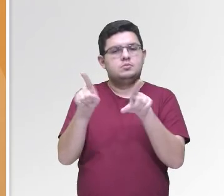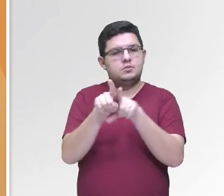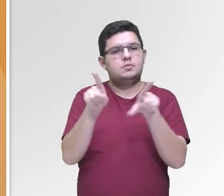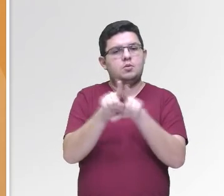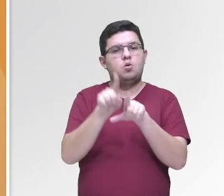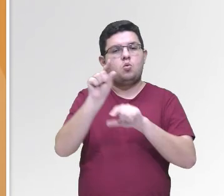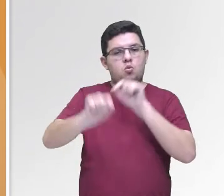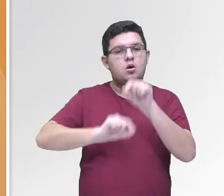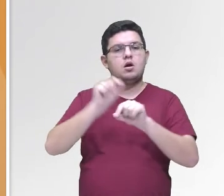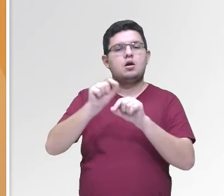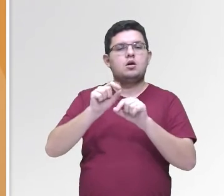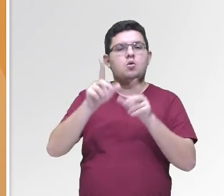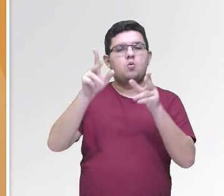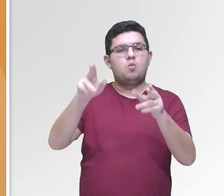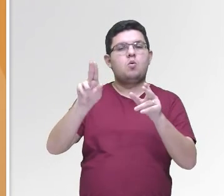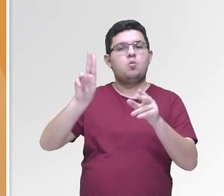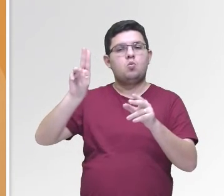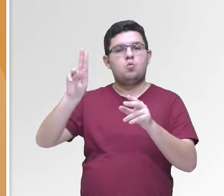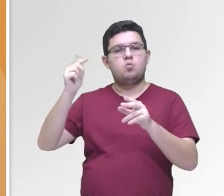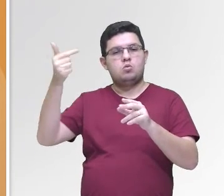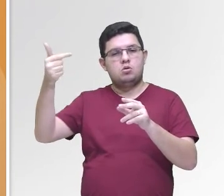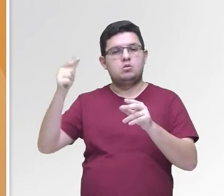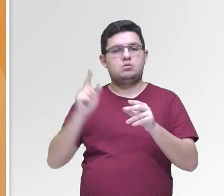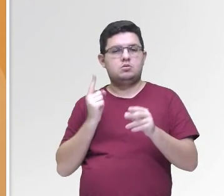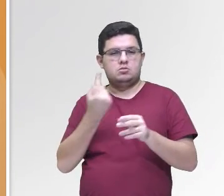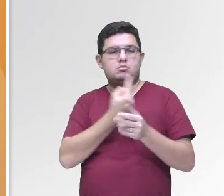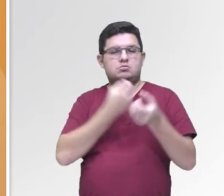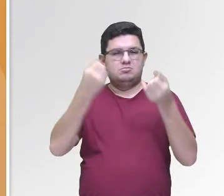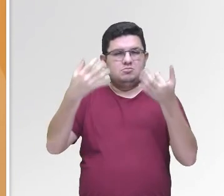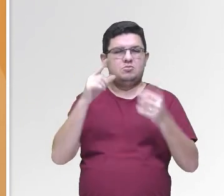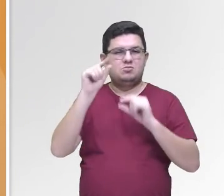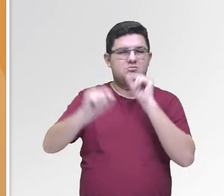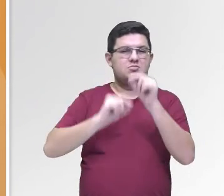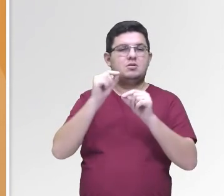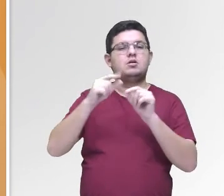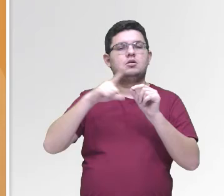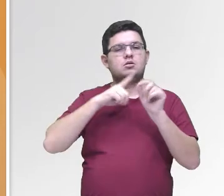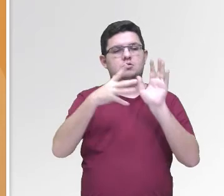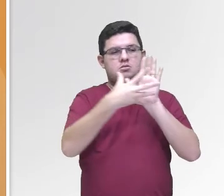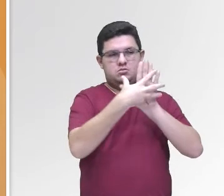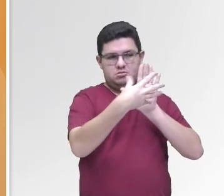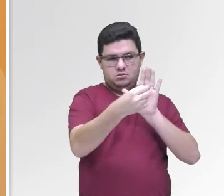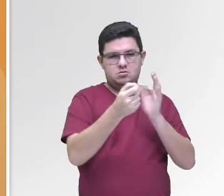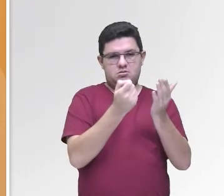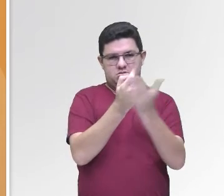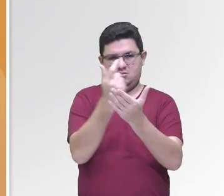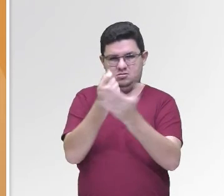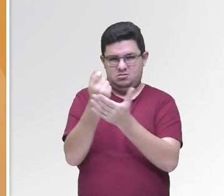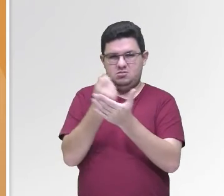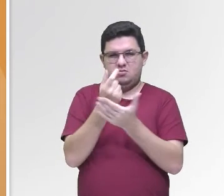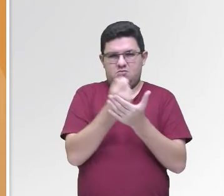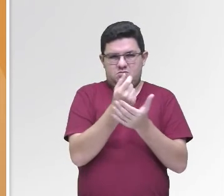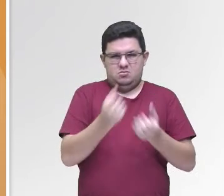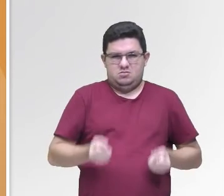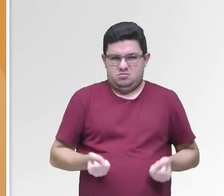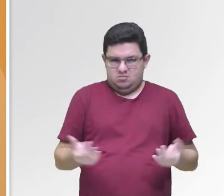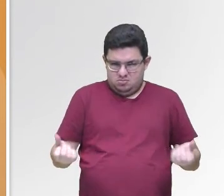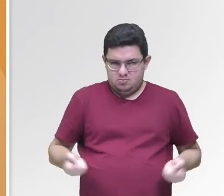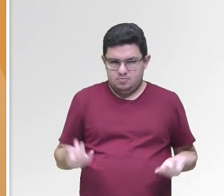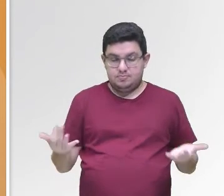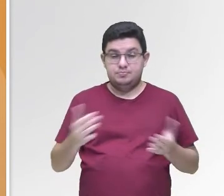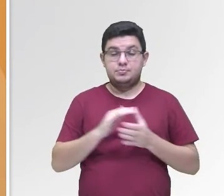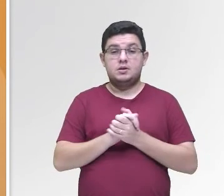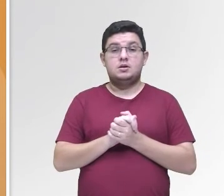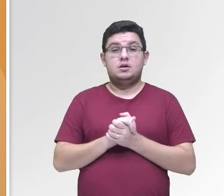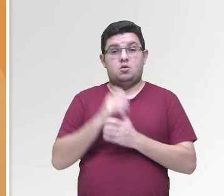vimos na unidade 2, o modelo consumista, tá? Então, após essa crise de 1929,